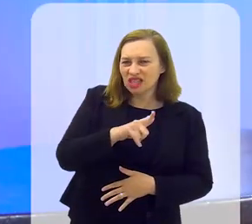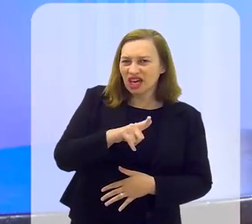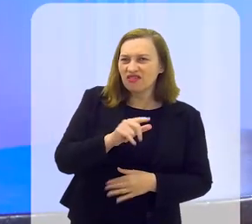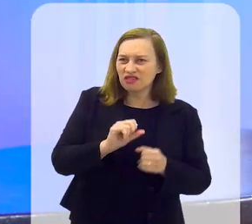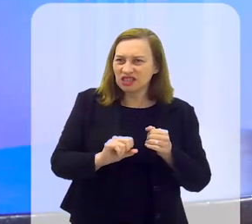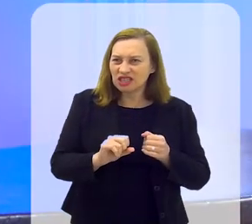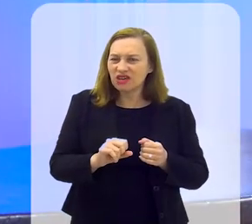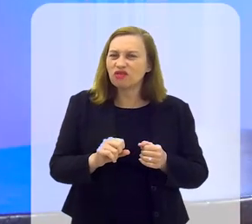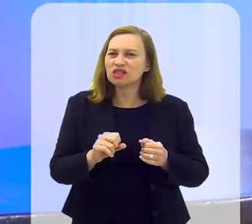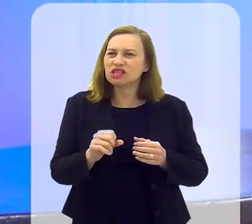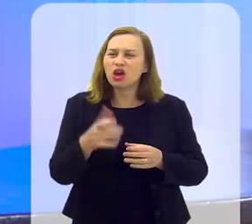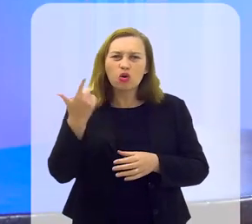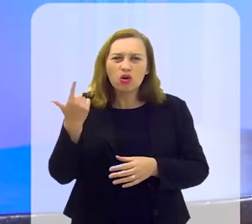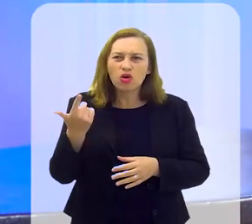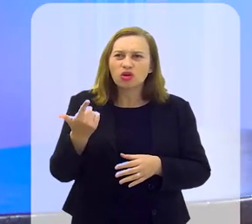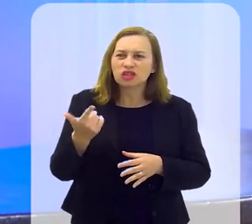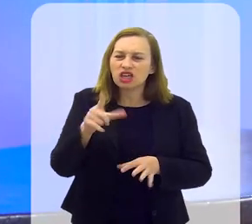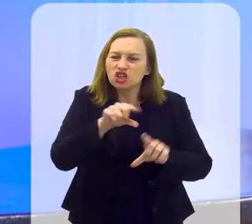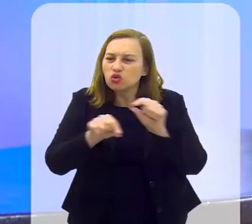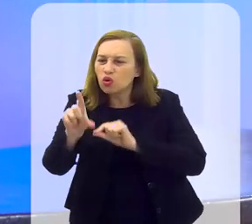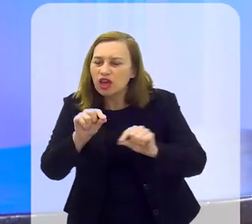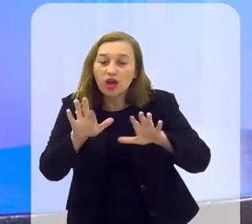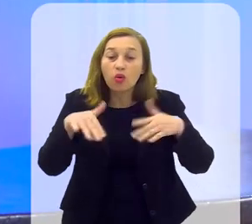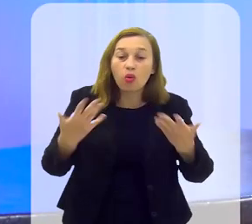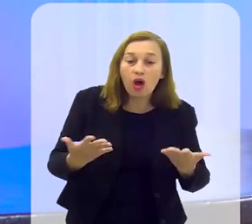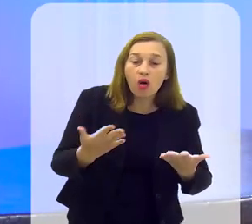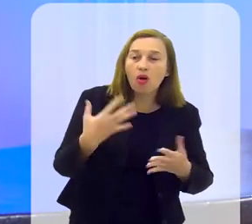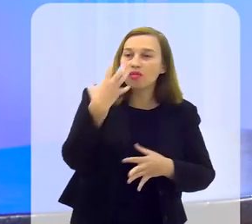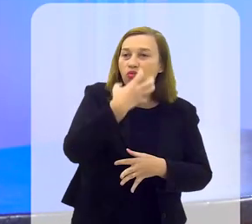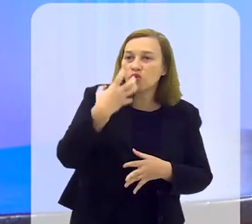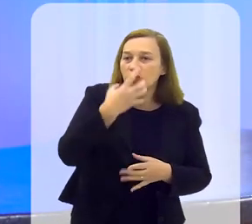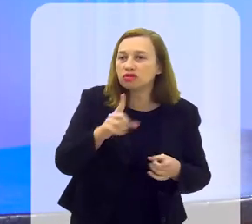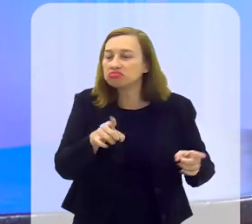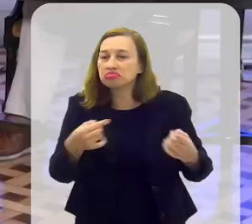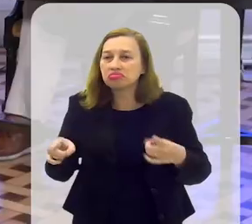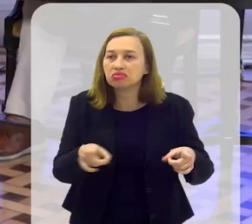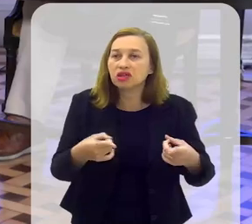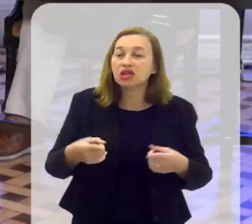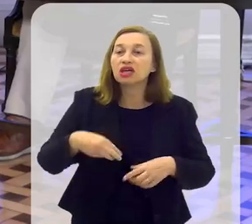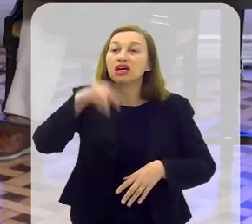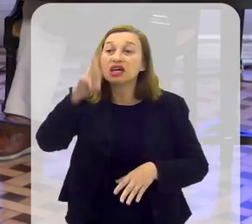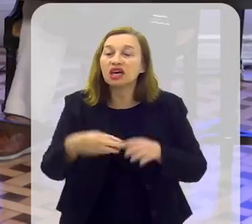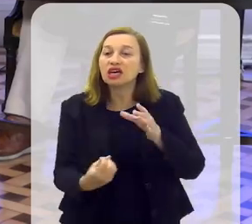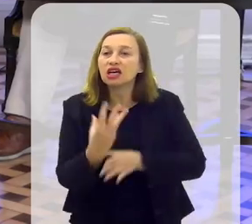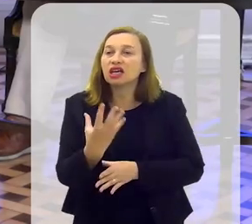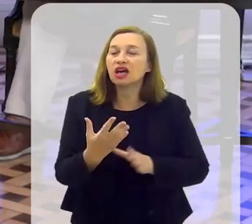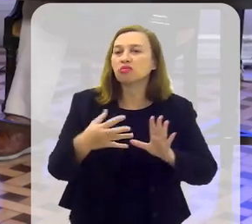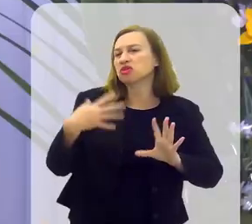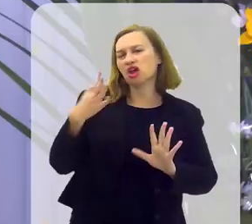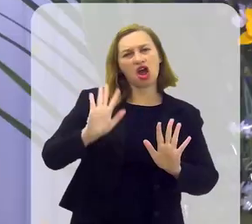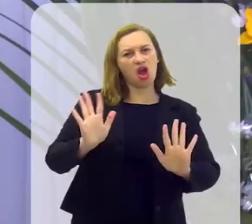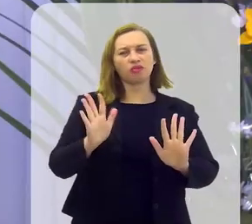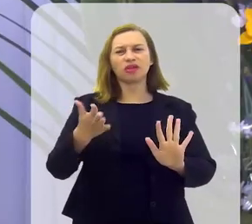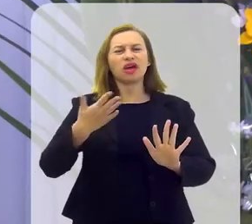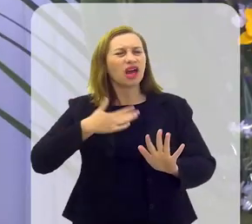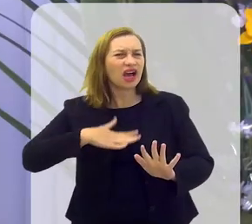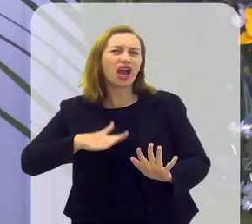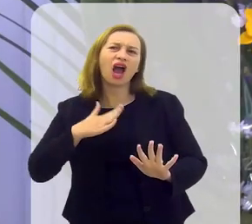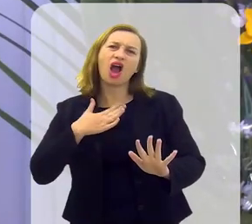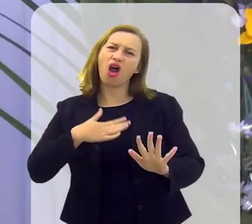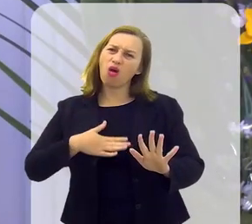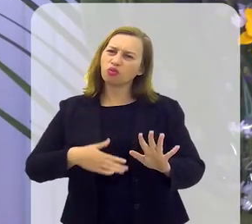você define qual é a música Quem é o compositor do grupo então vamos é tranquilo graças a Deus